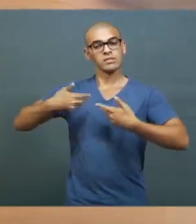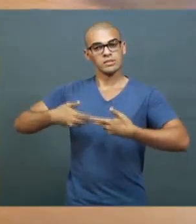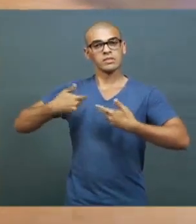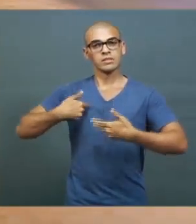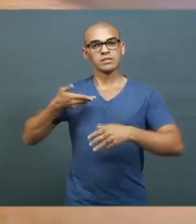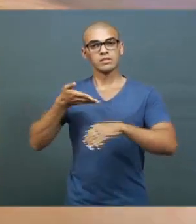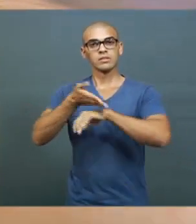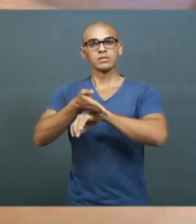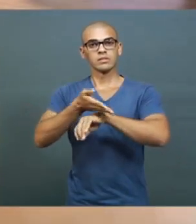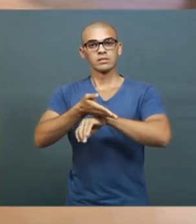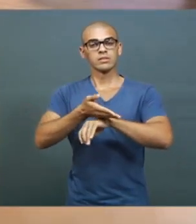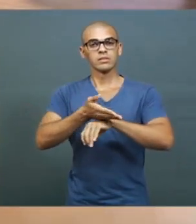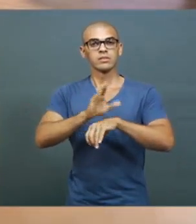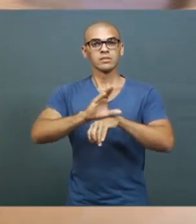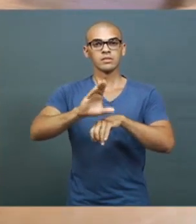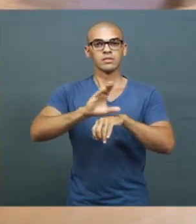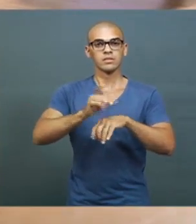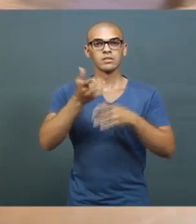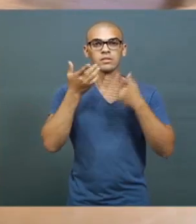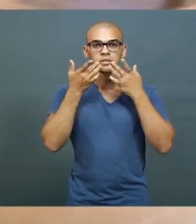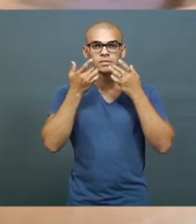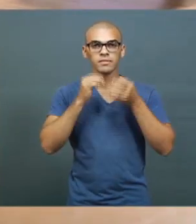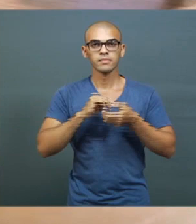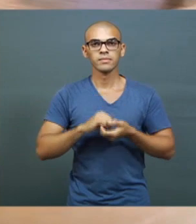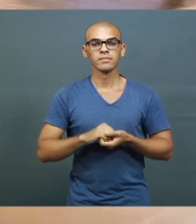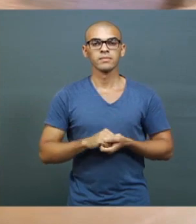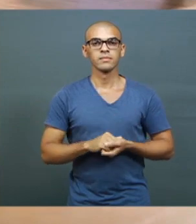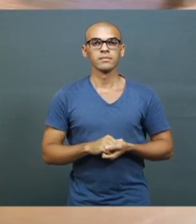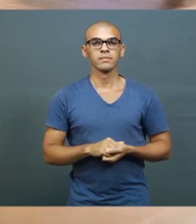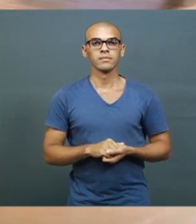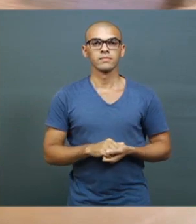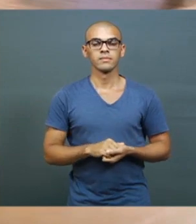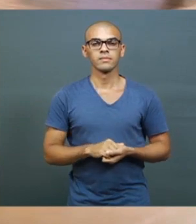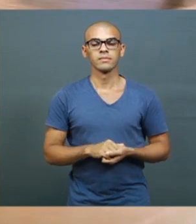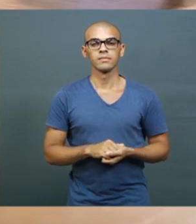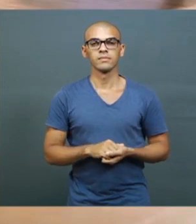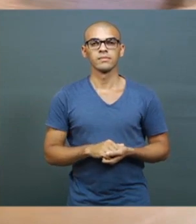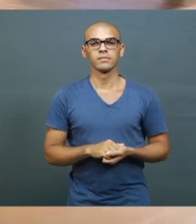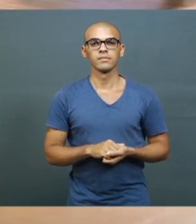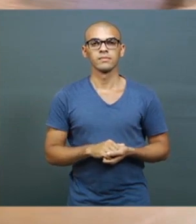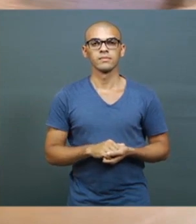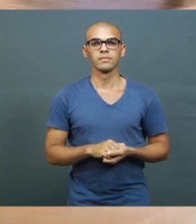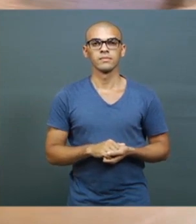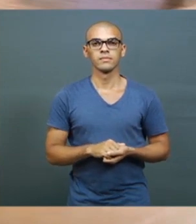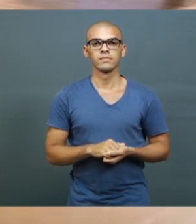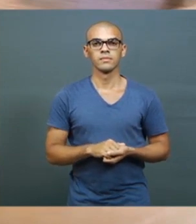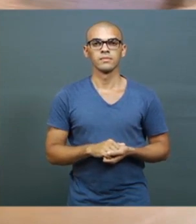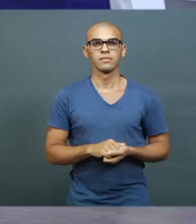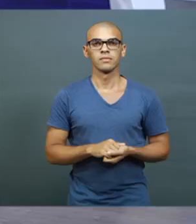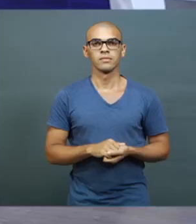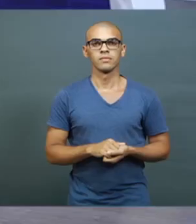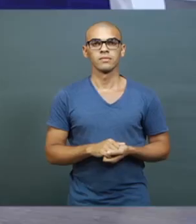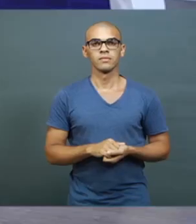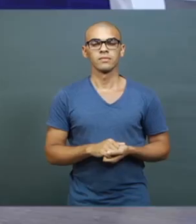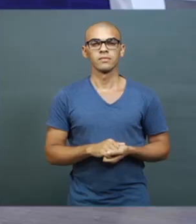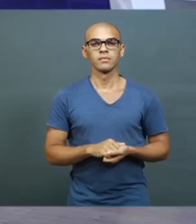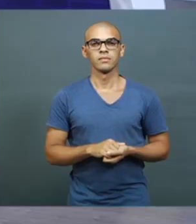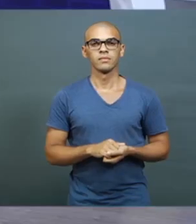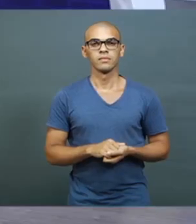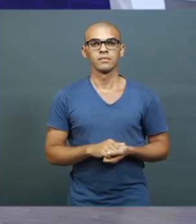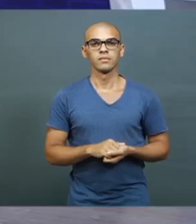formar profissionais do teatro pela modalidade bacharelado, o curso tem uma interface com a educação por causa da opção